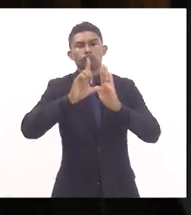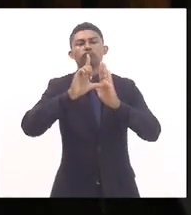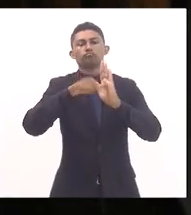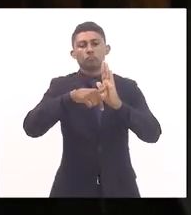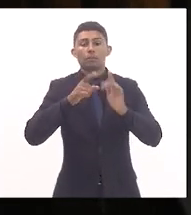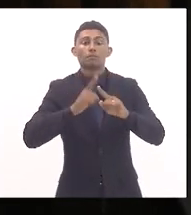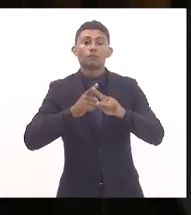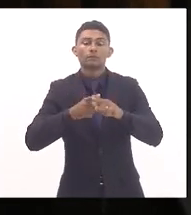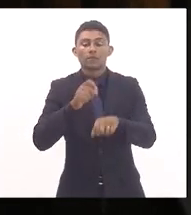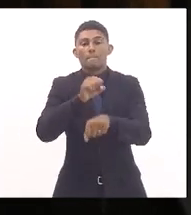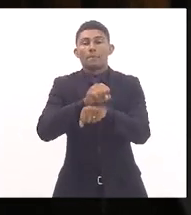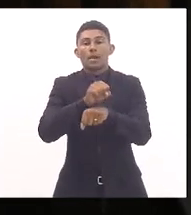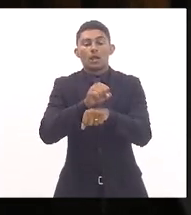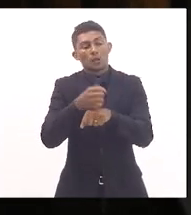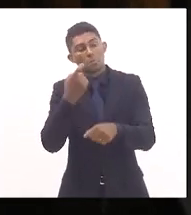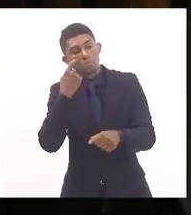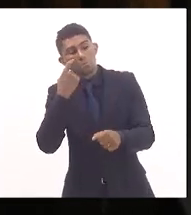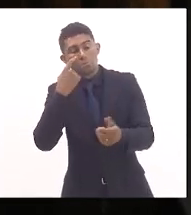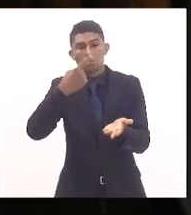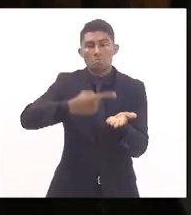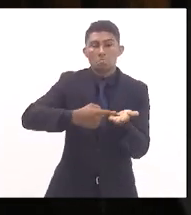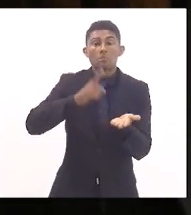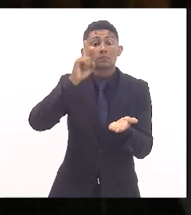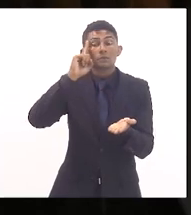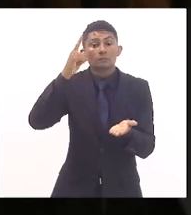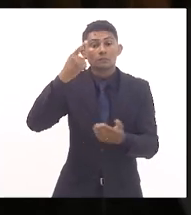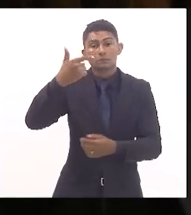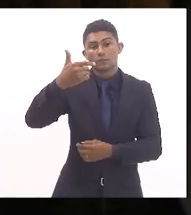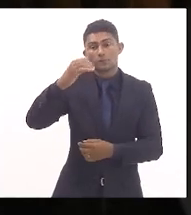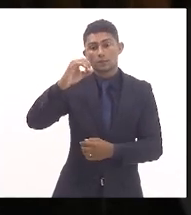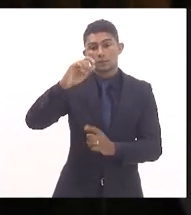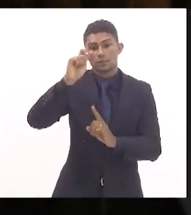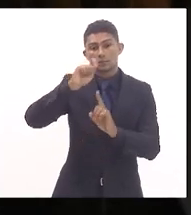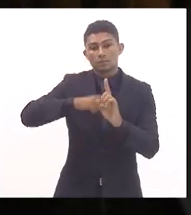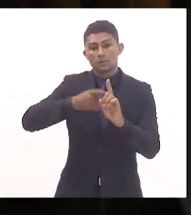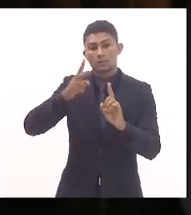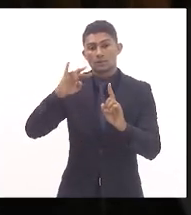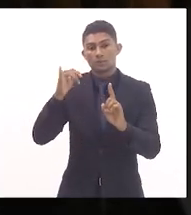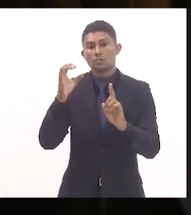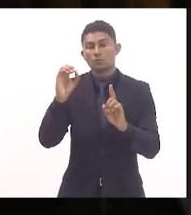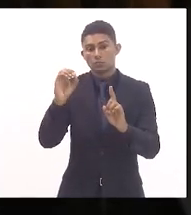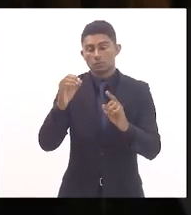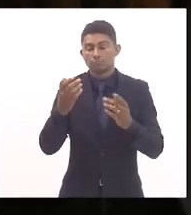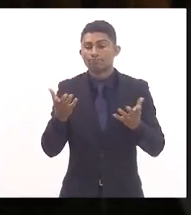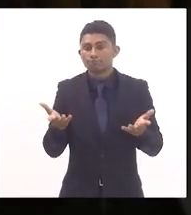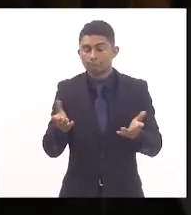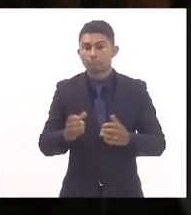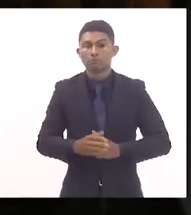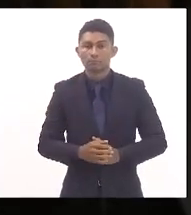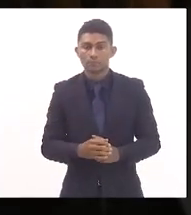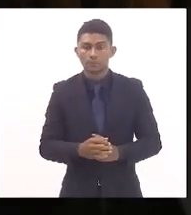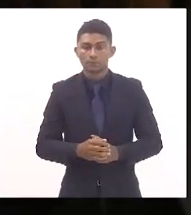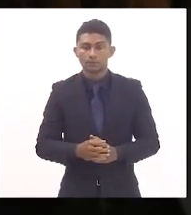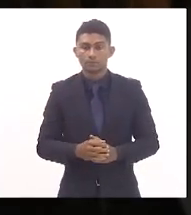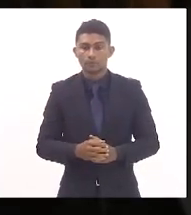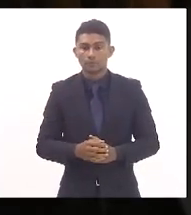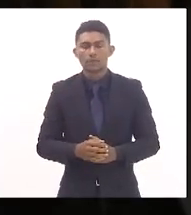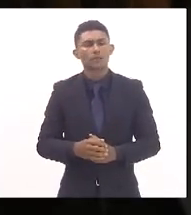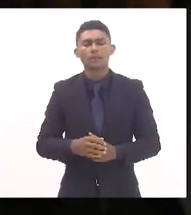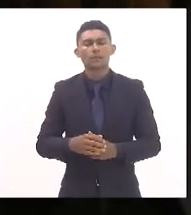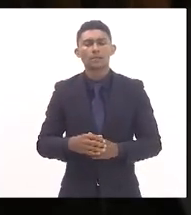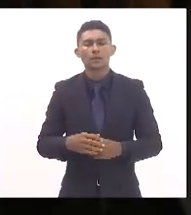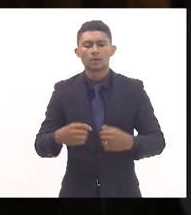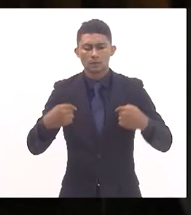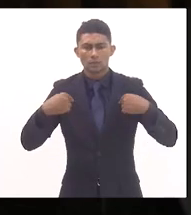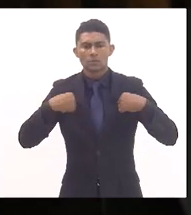conciliação para o dia 22/6 feito o preâmbulo e eu tô querendo